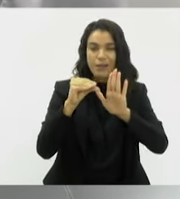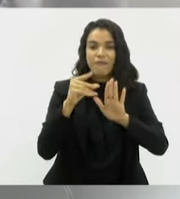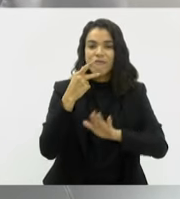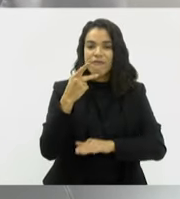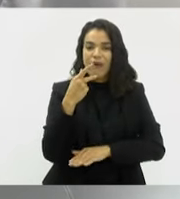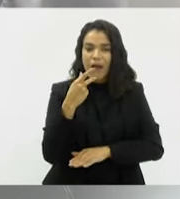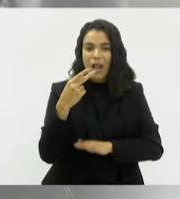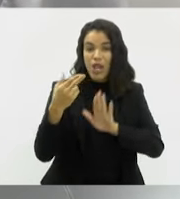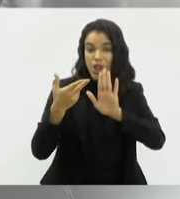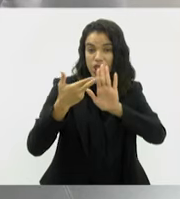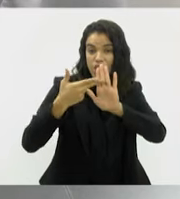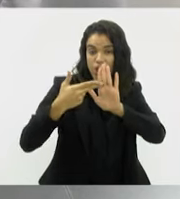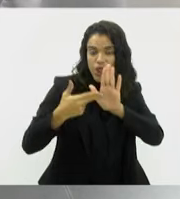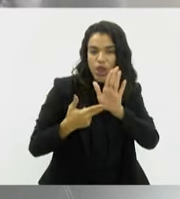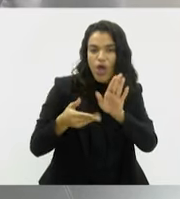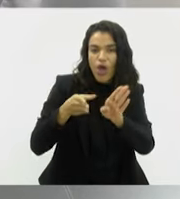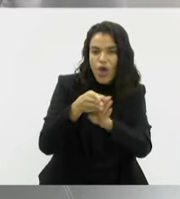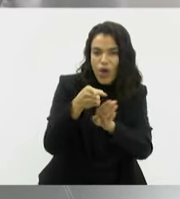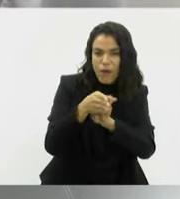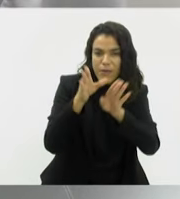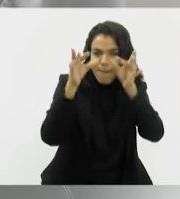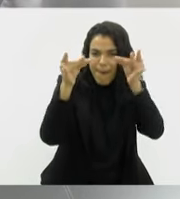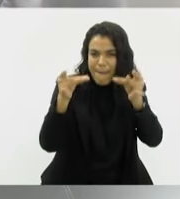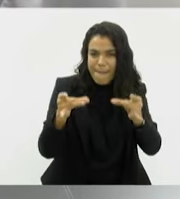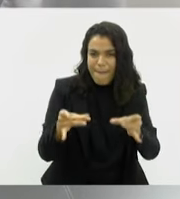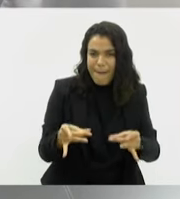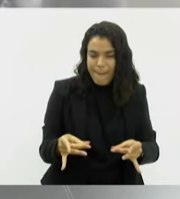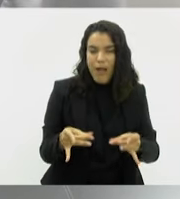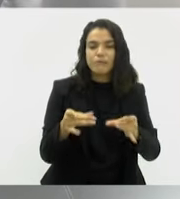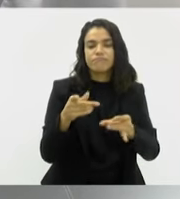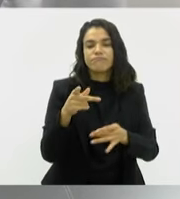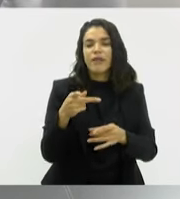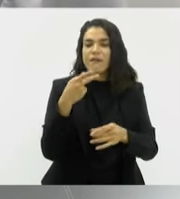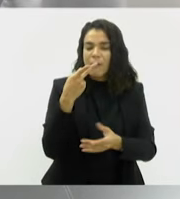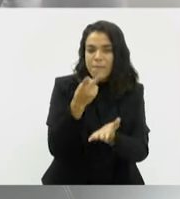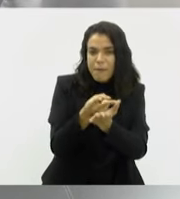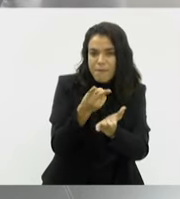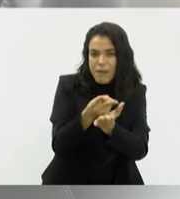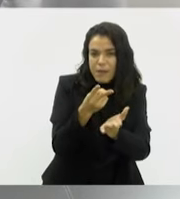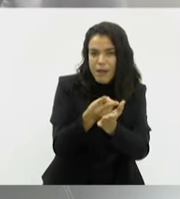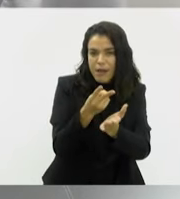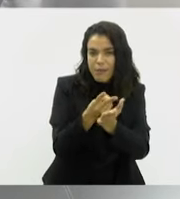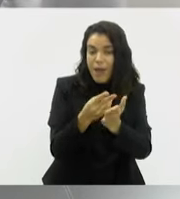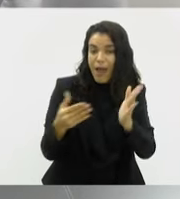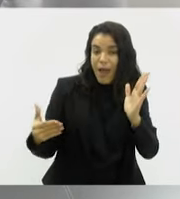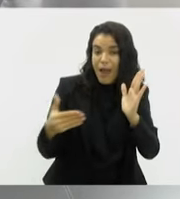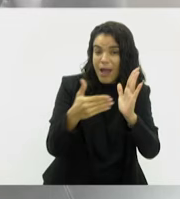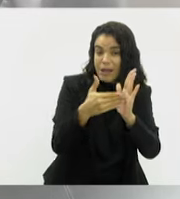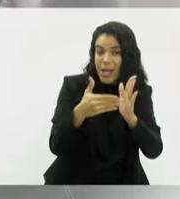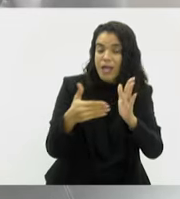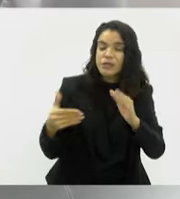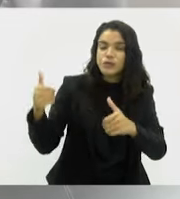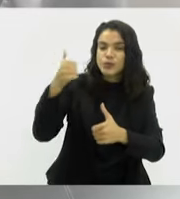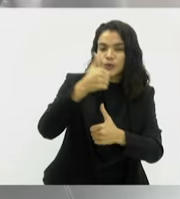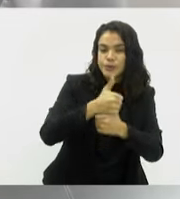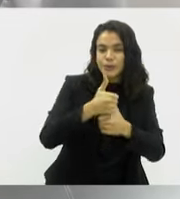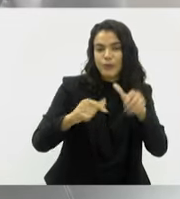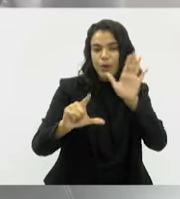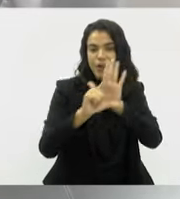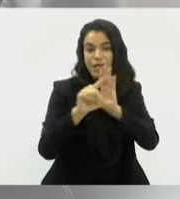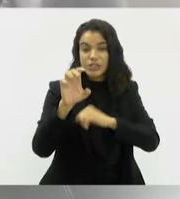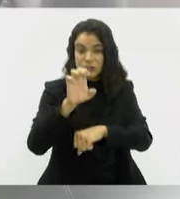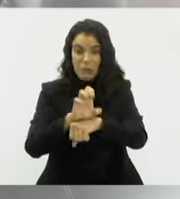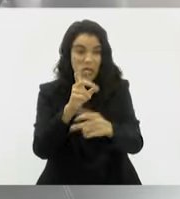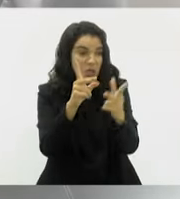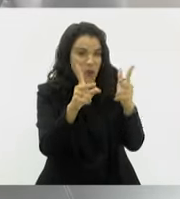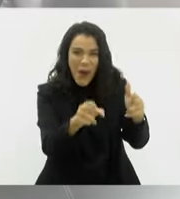normas específicas sobre temas nelas tratados, permanecerá em vigor até que seja substituída pela legislação estadual.